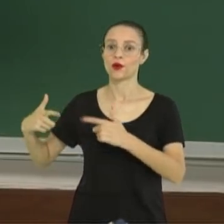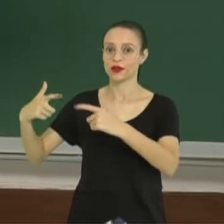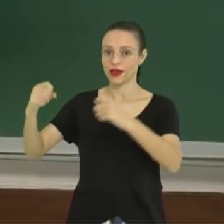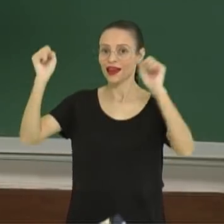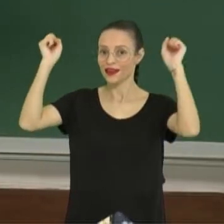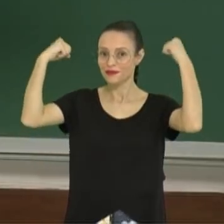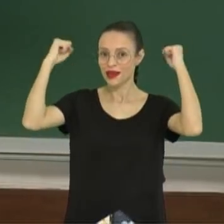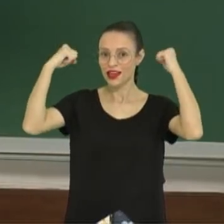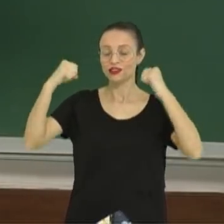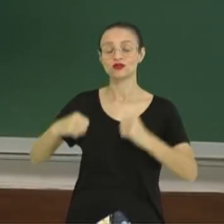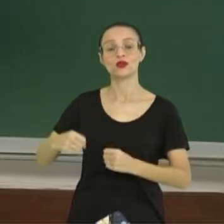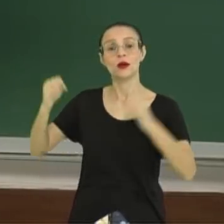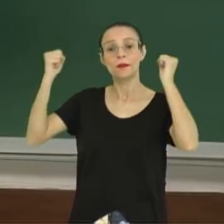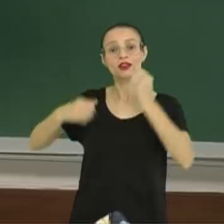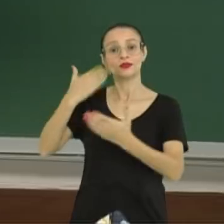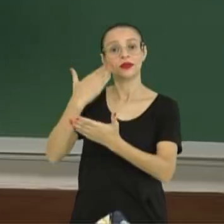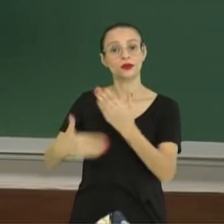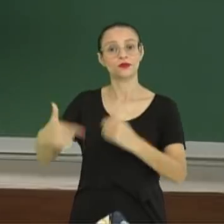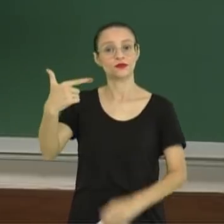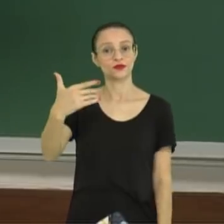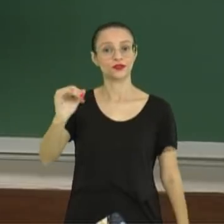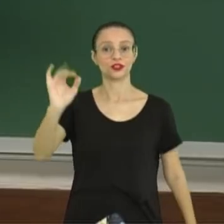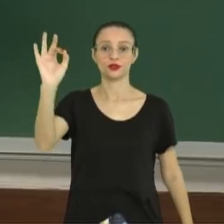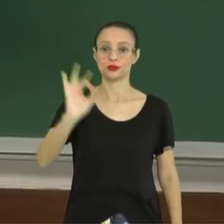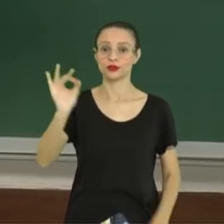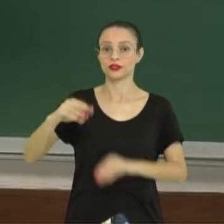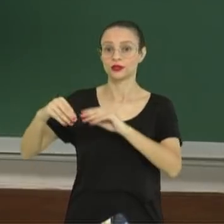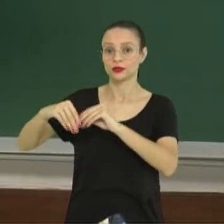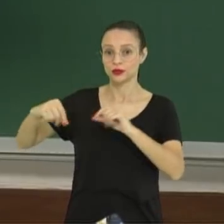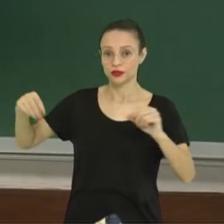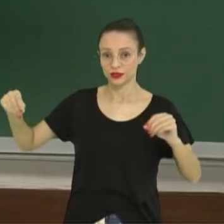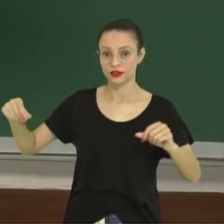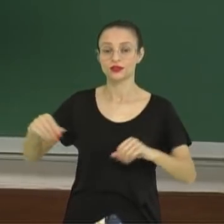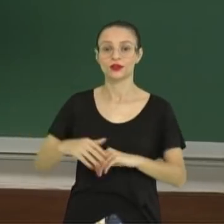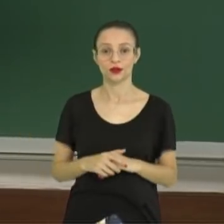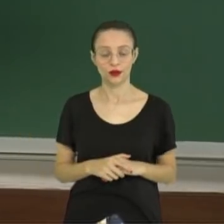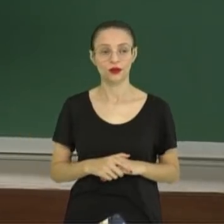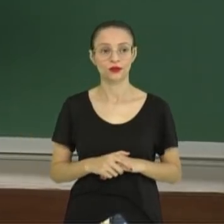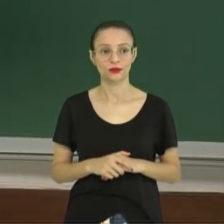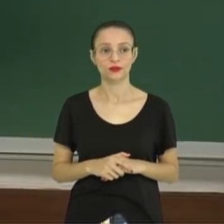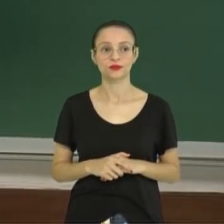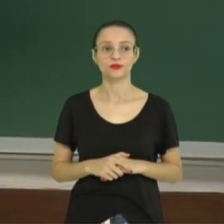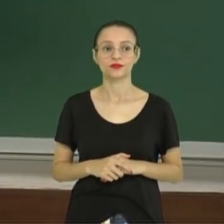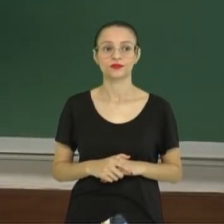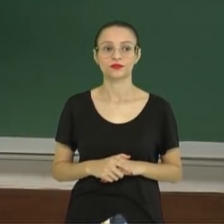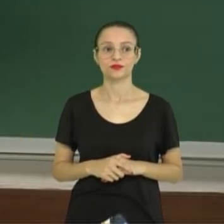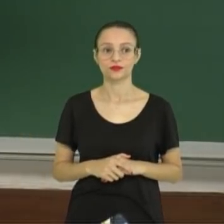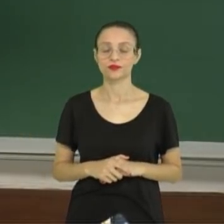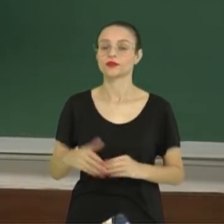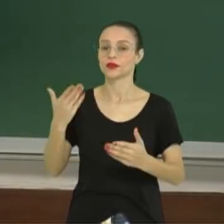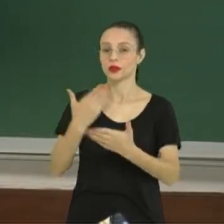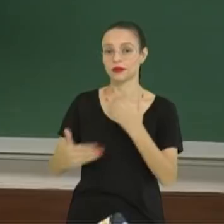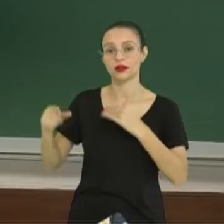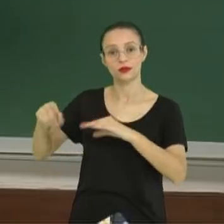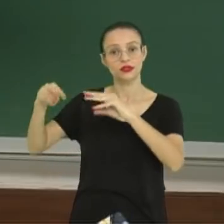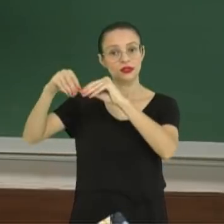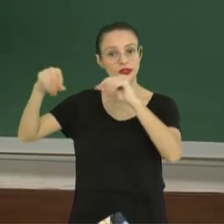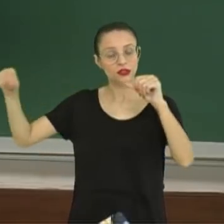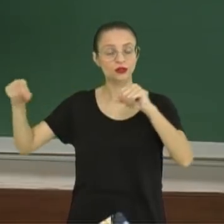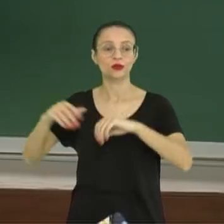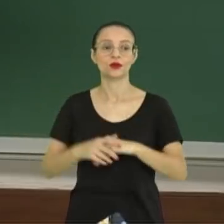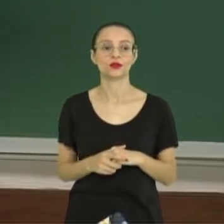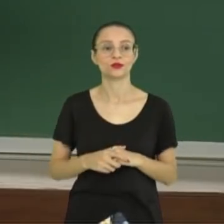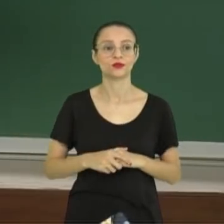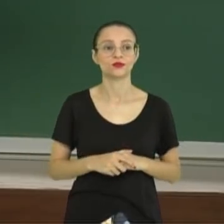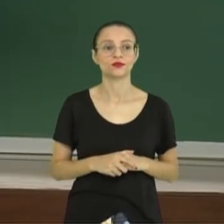México perdeu aí 20% do seu território, ó, em 1848, Tratado de Guadalupe, perdeu esse território. O Oregon,